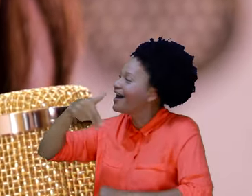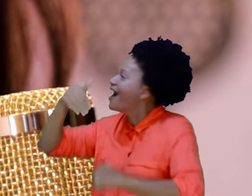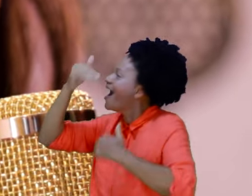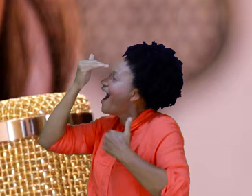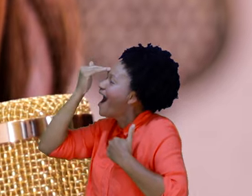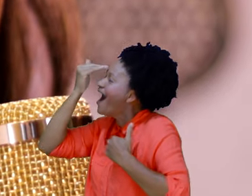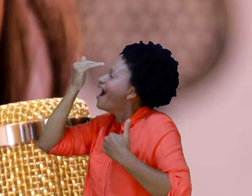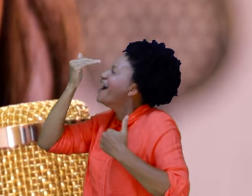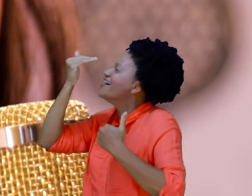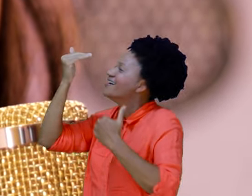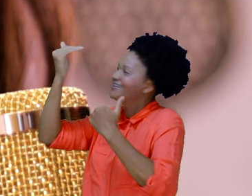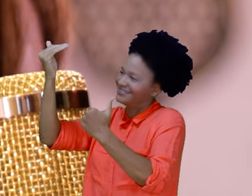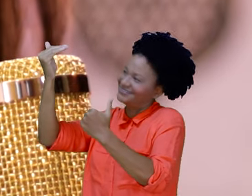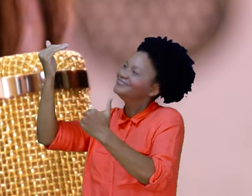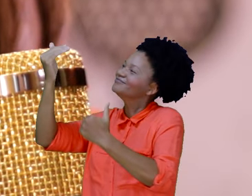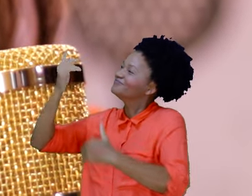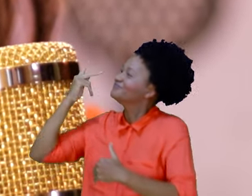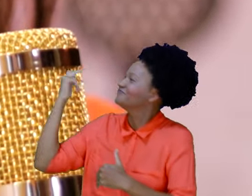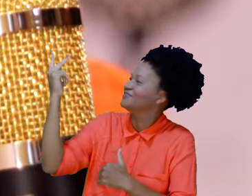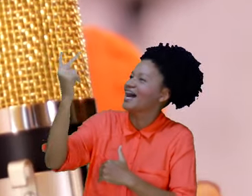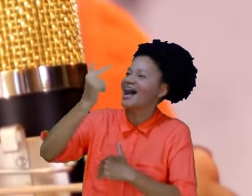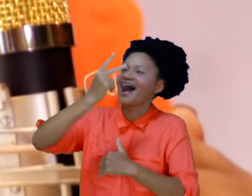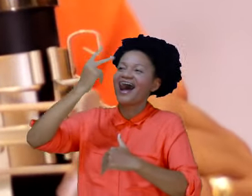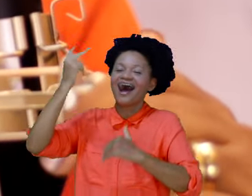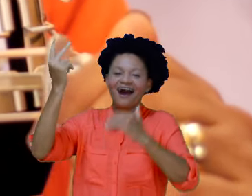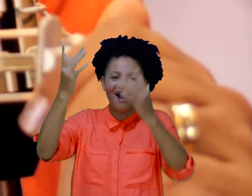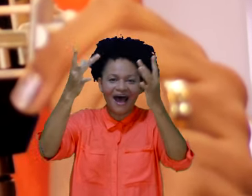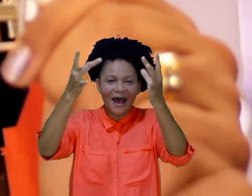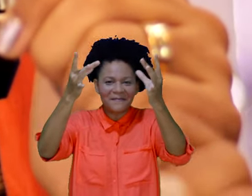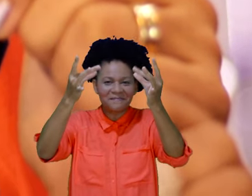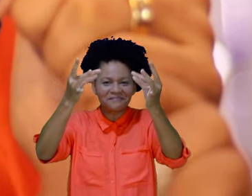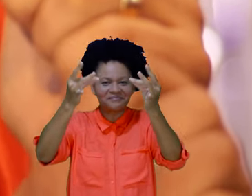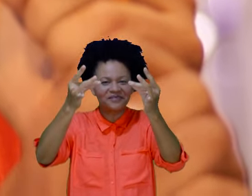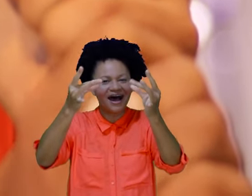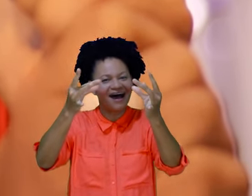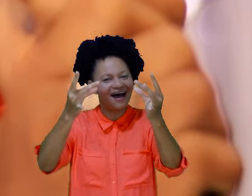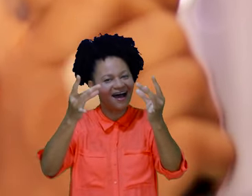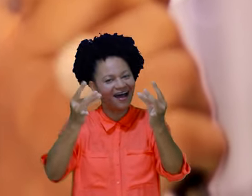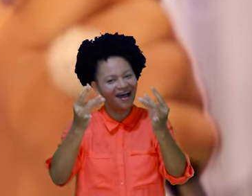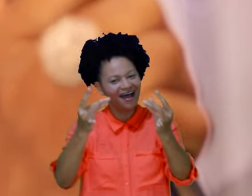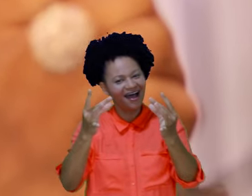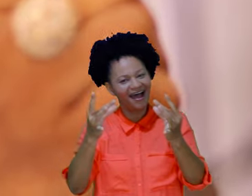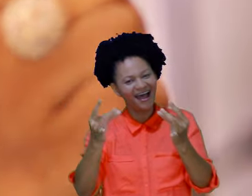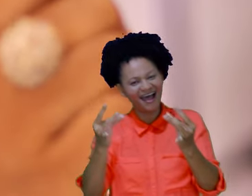pelos detalhes da tua história.